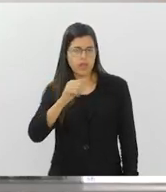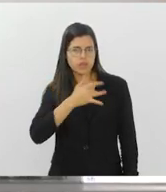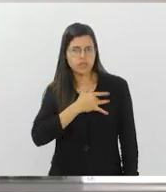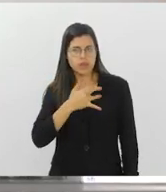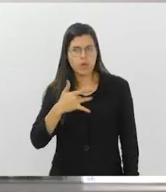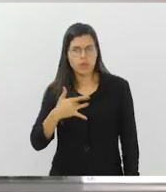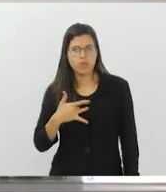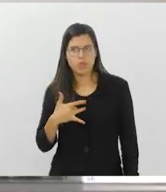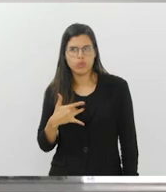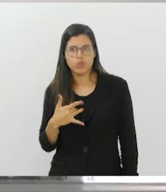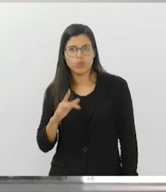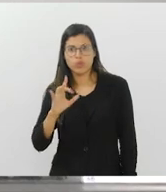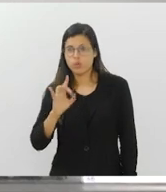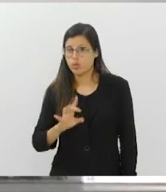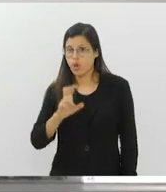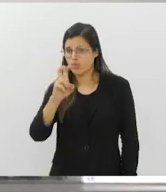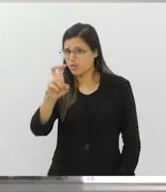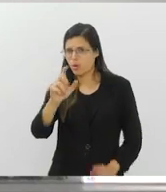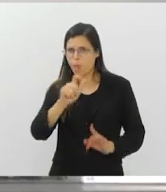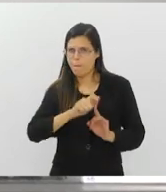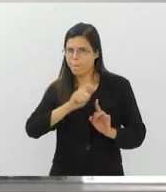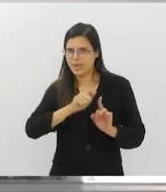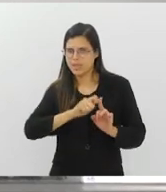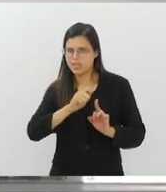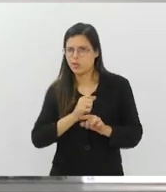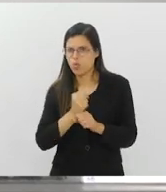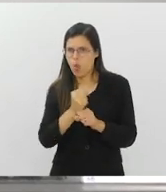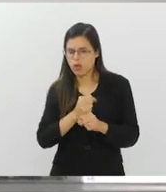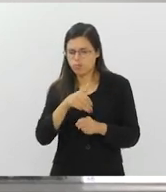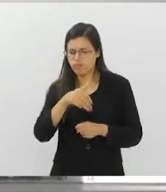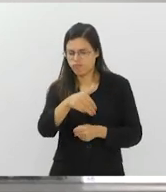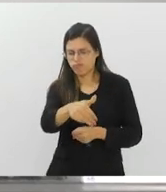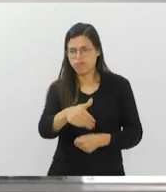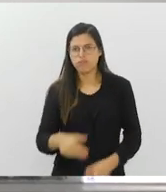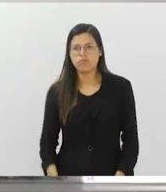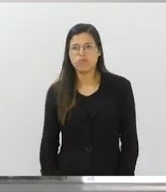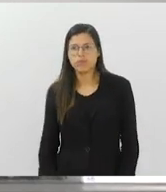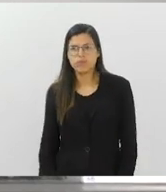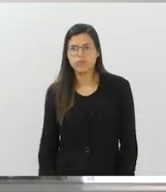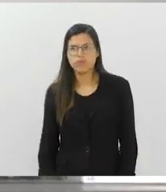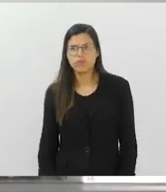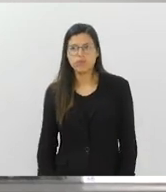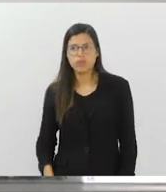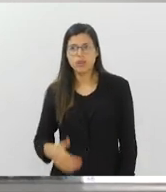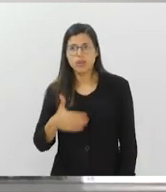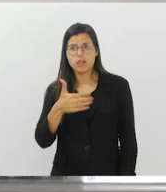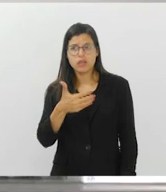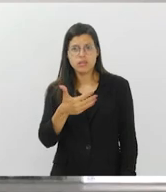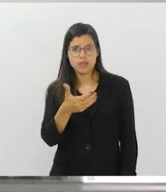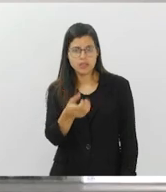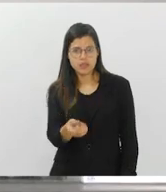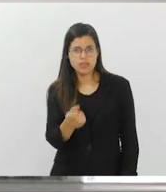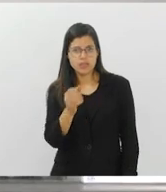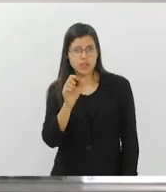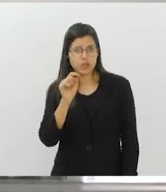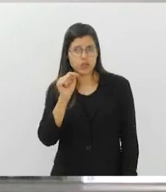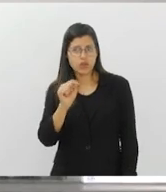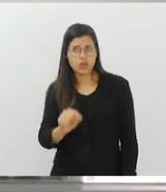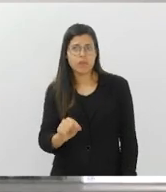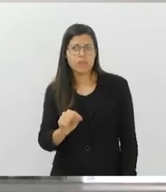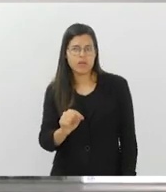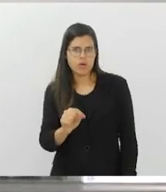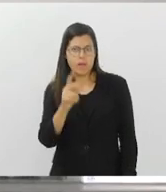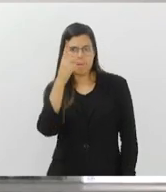essa primeira parte do ano. Isso corresponde a 16.600 pessoas que tiveram seus planos de